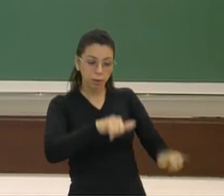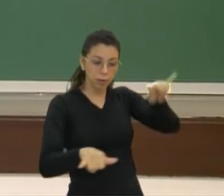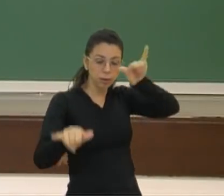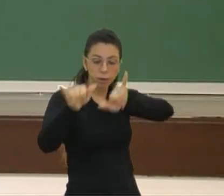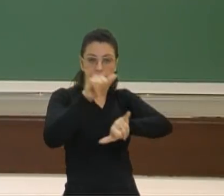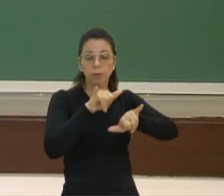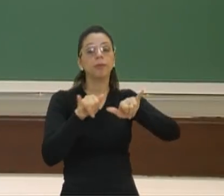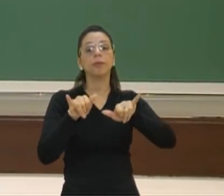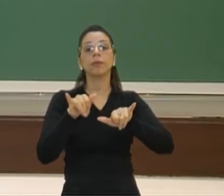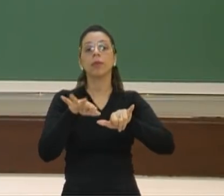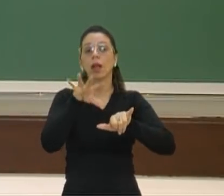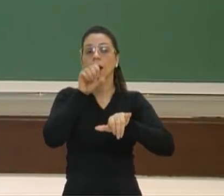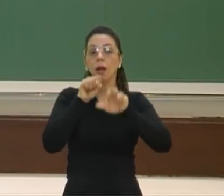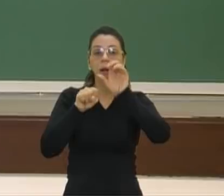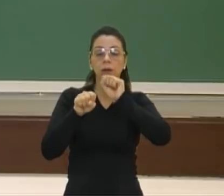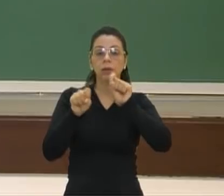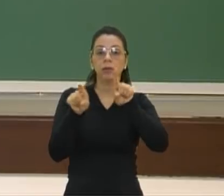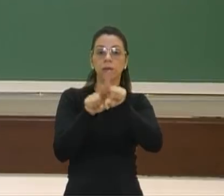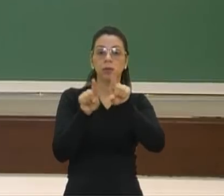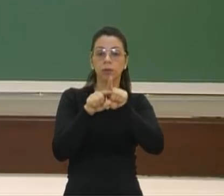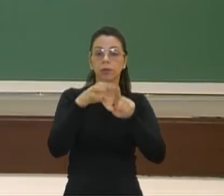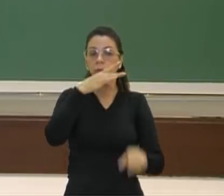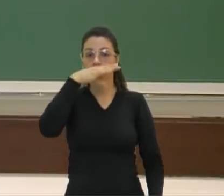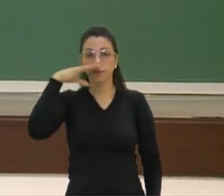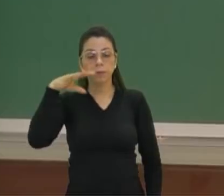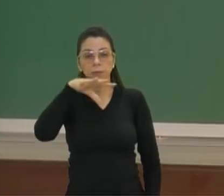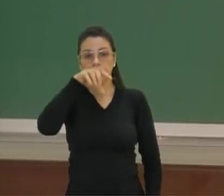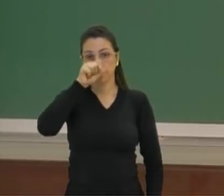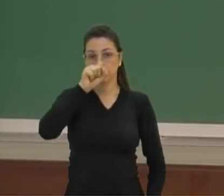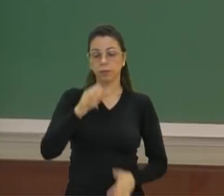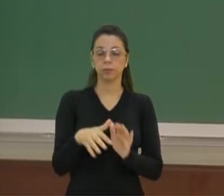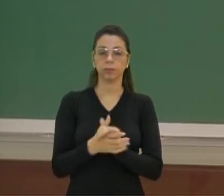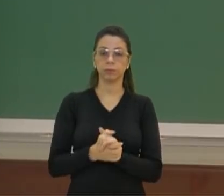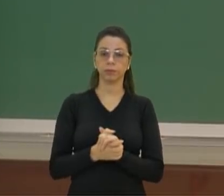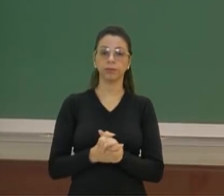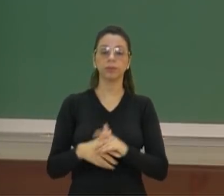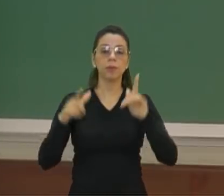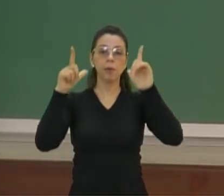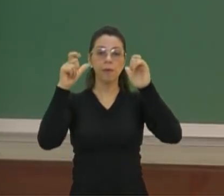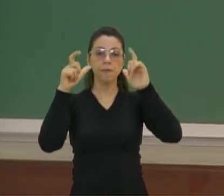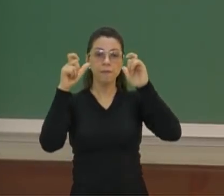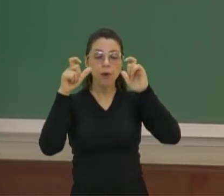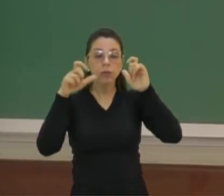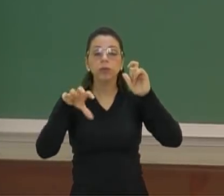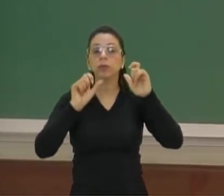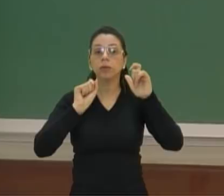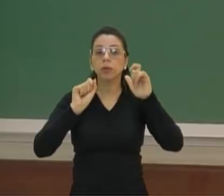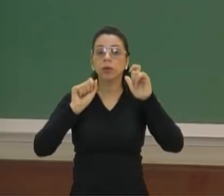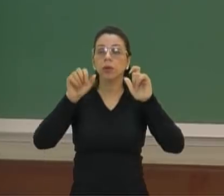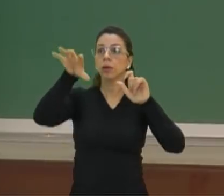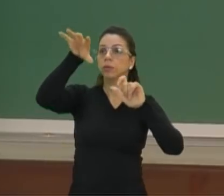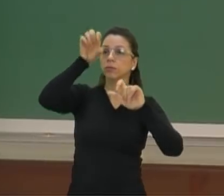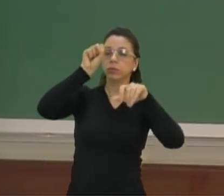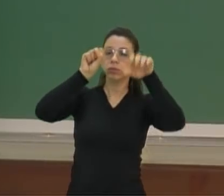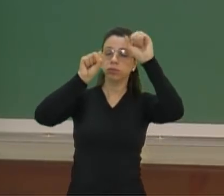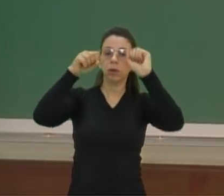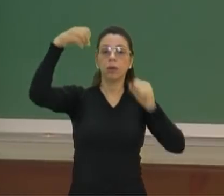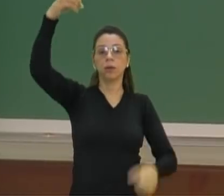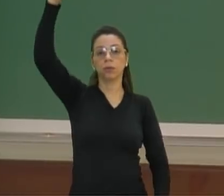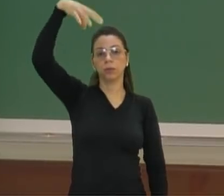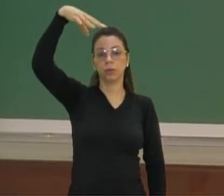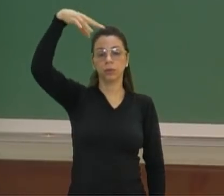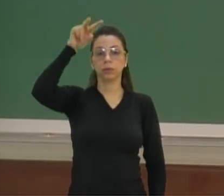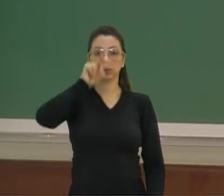nosso paladar e no nosso olfato. Fotorreceptores captam estímulos luminosos,